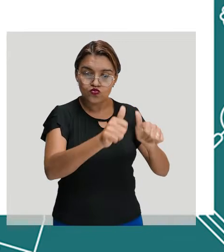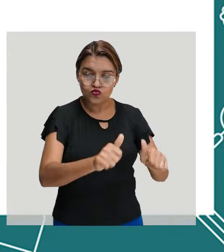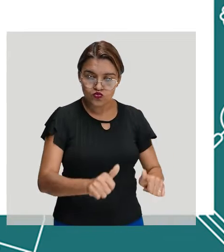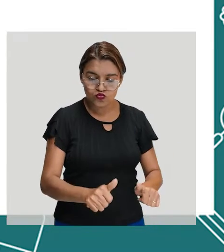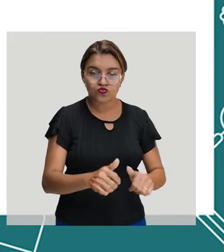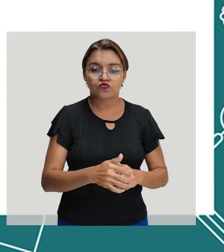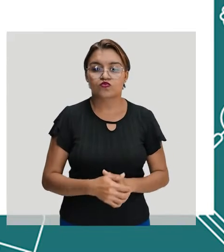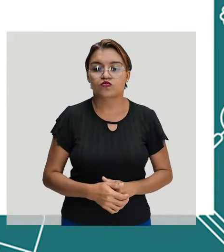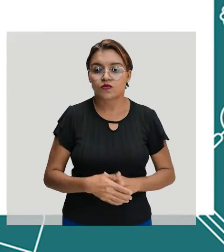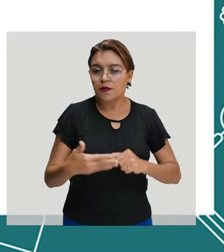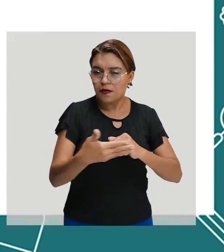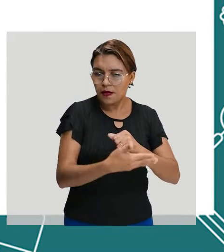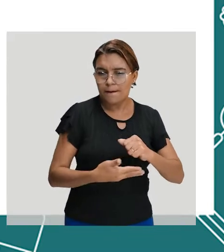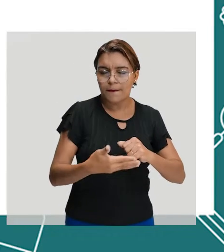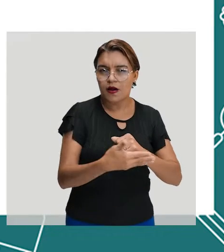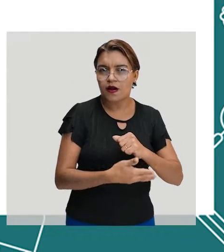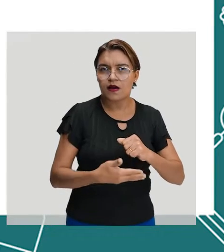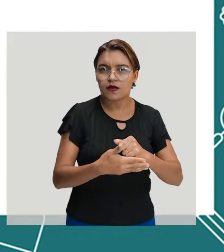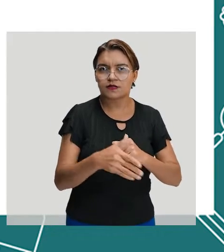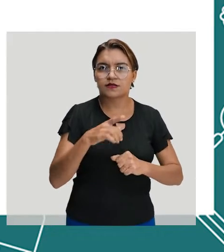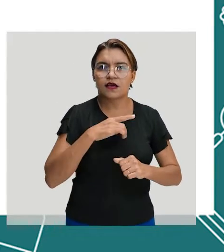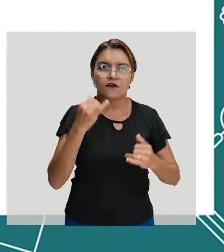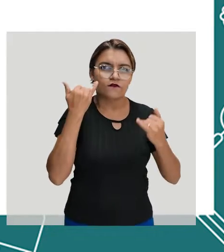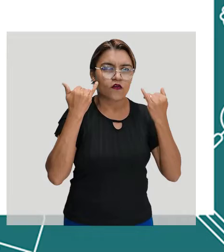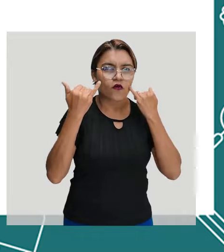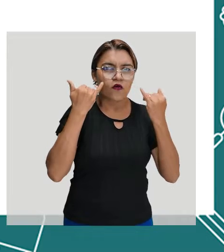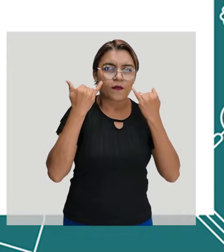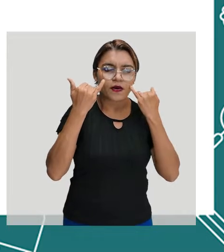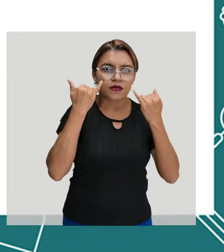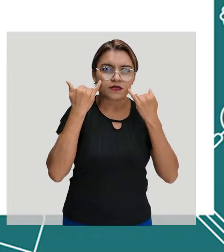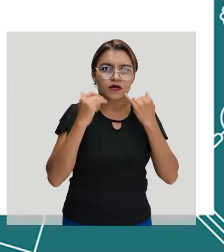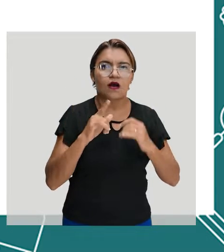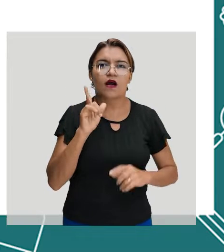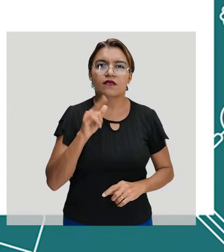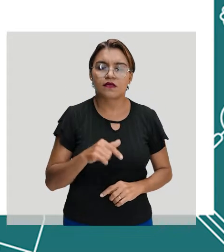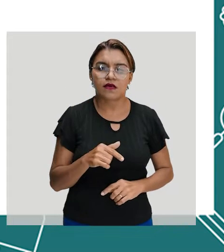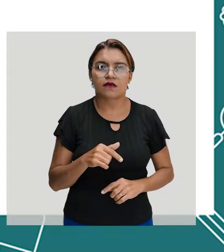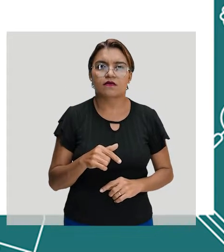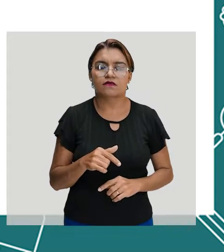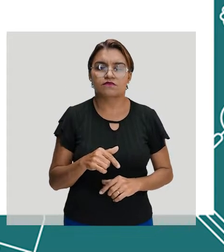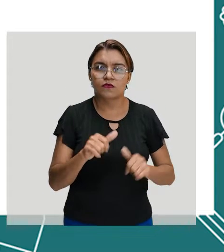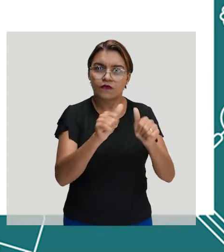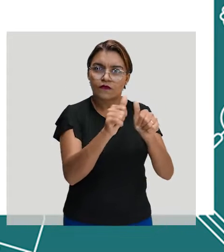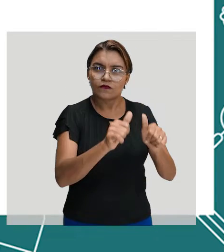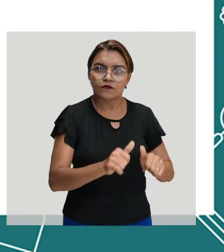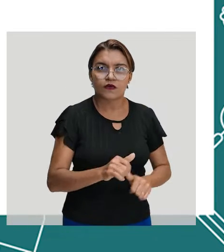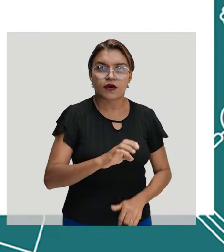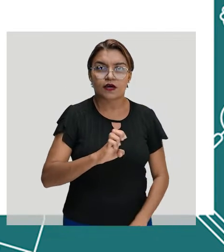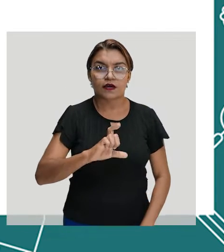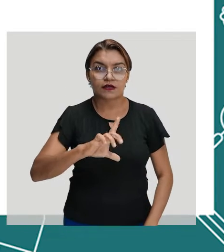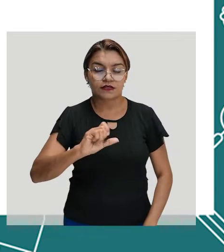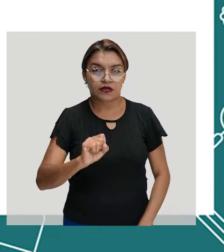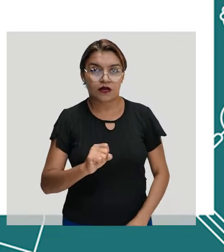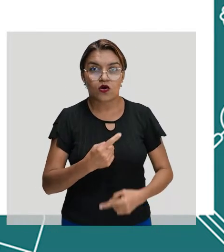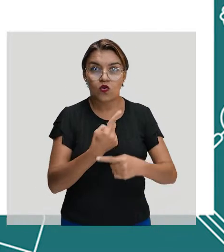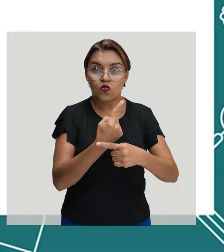na base do objeto a informações dizendo que se trata de uma peça na escala 1 para 400